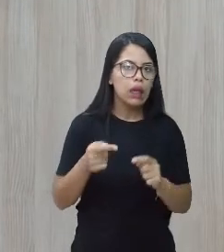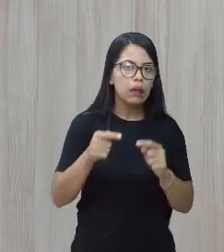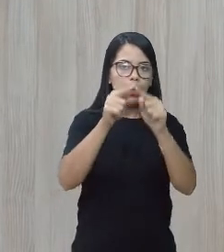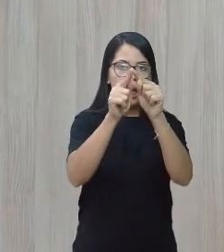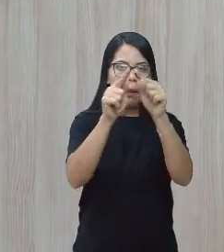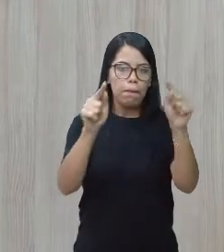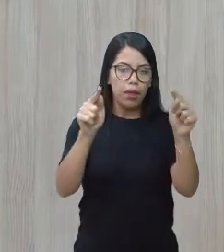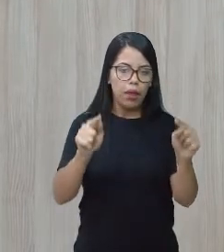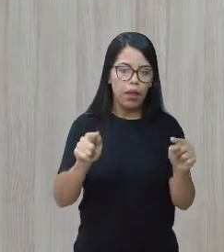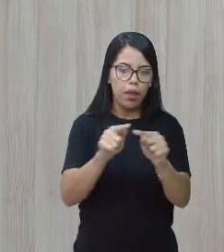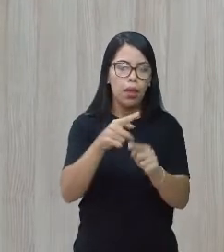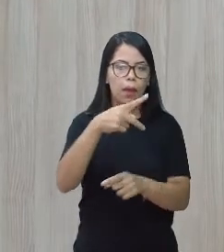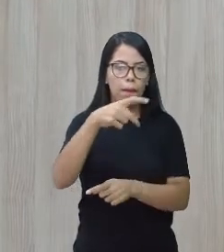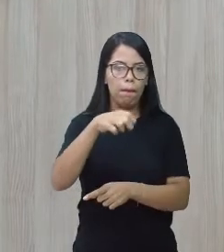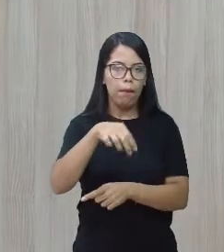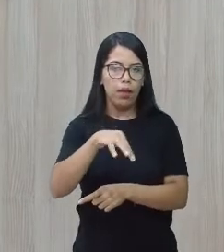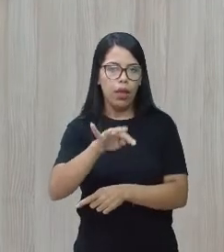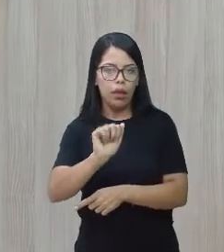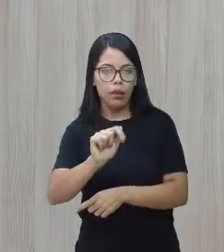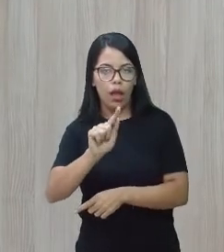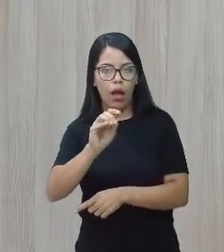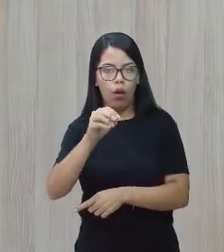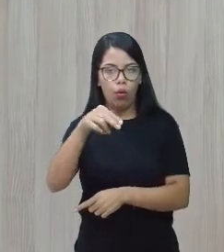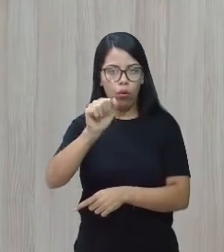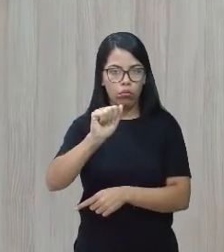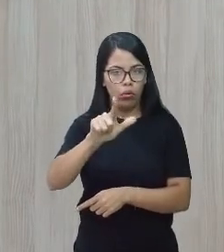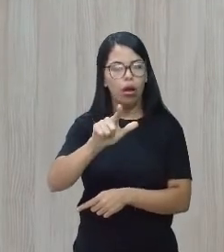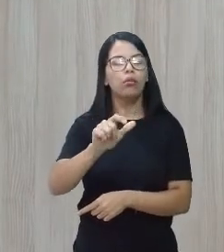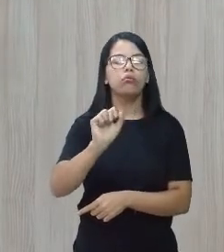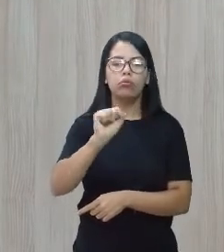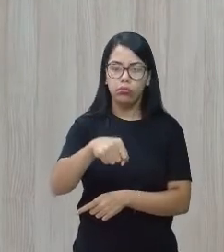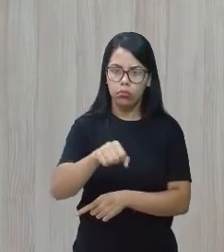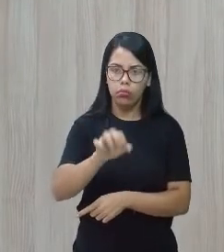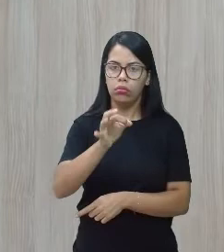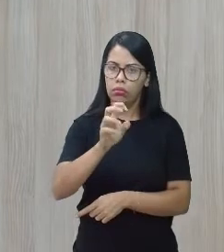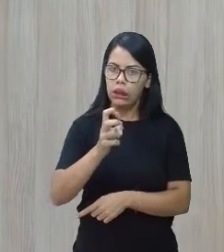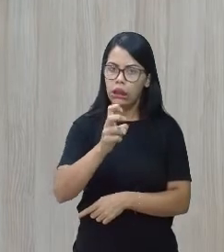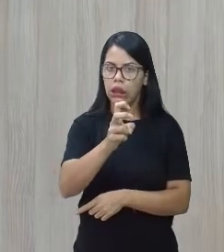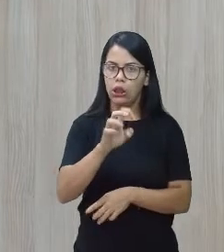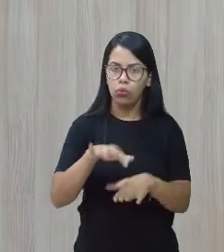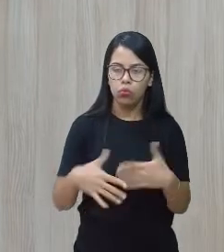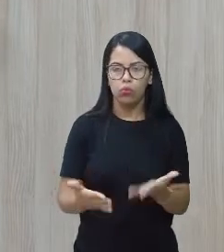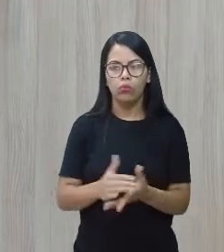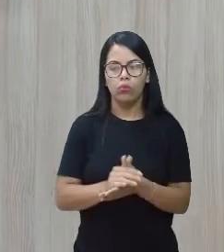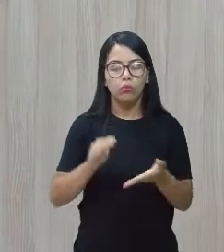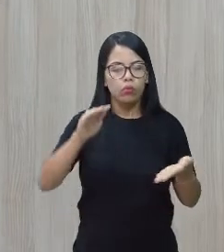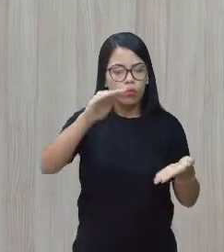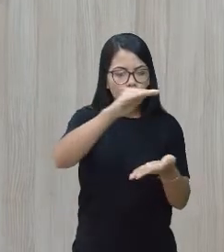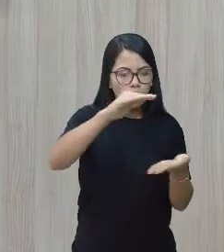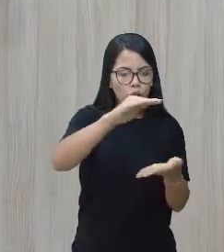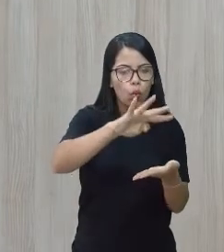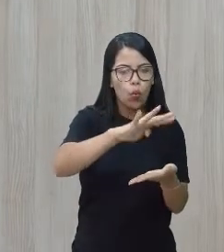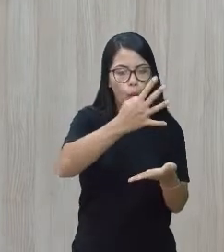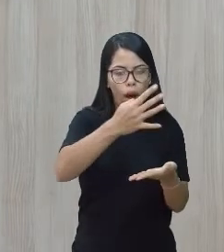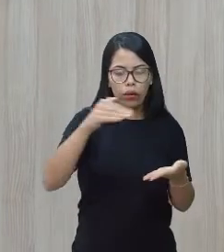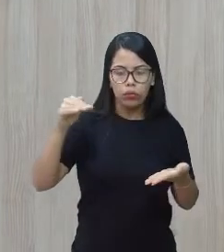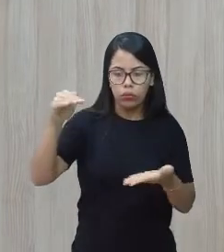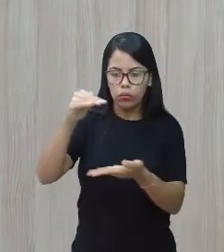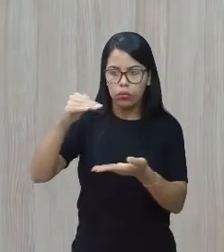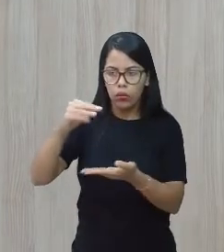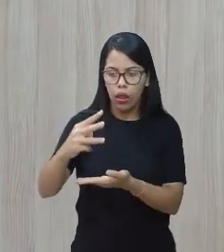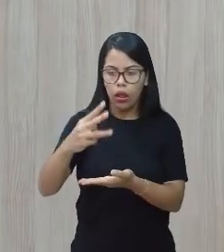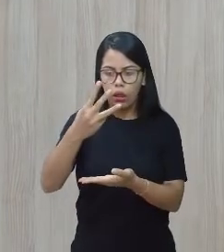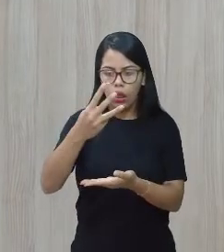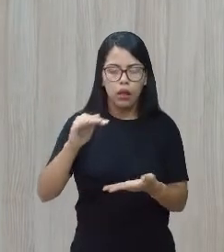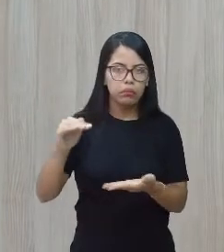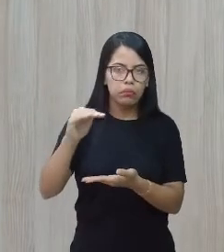base pentagonal. Isso mesmo. E lembre-se, o pentágono que você vai construir na base é o mesmo que você vai construir